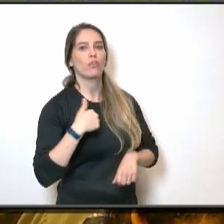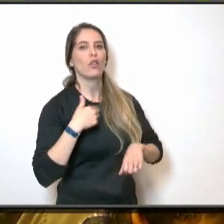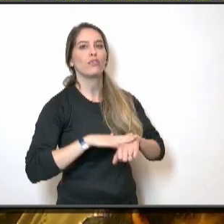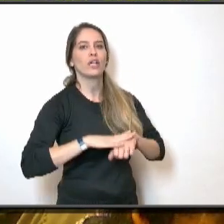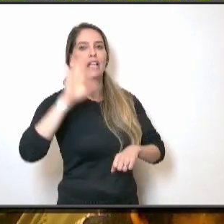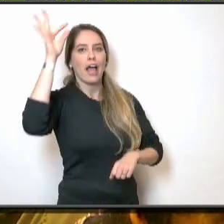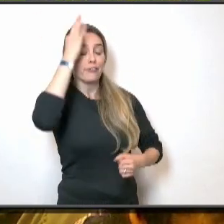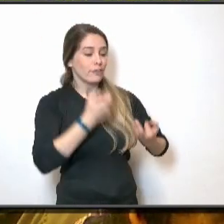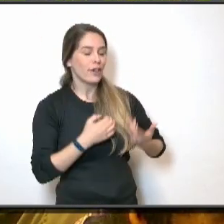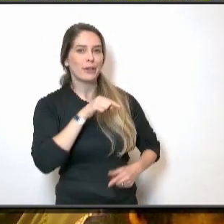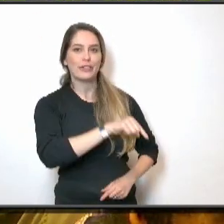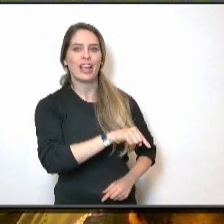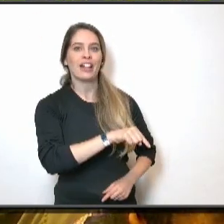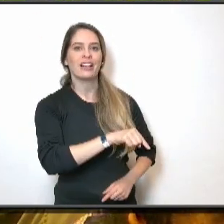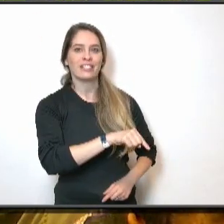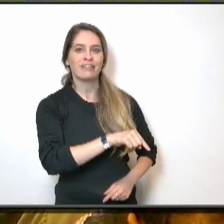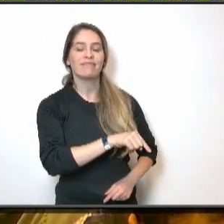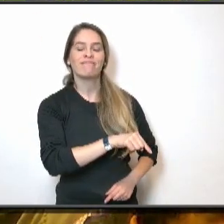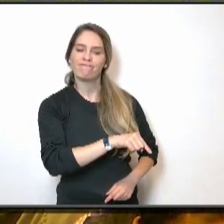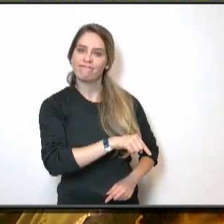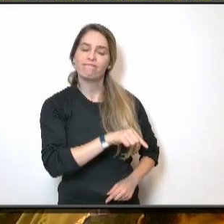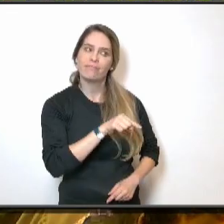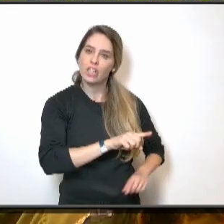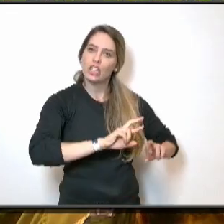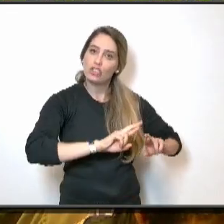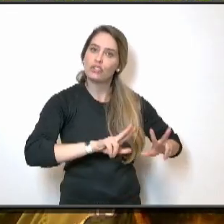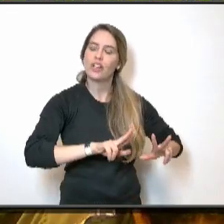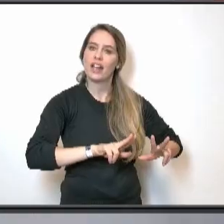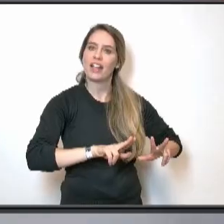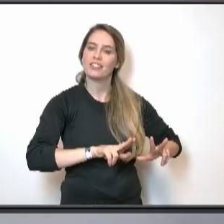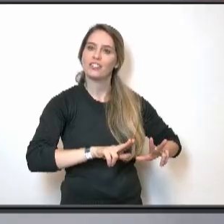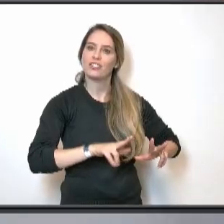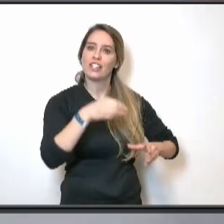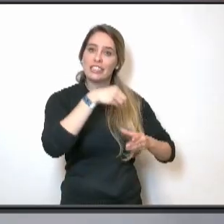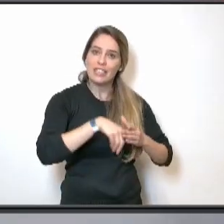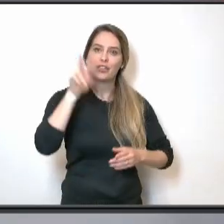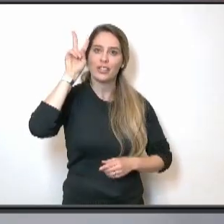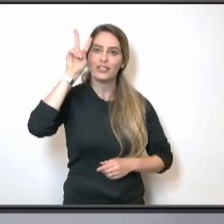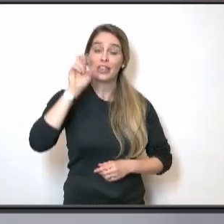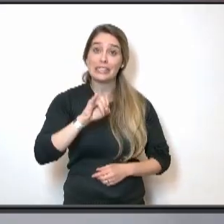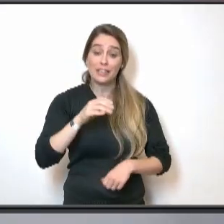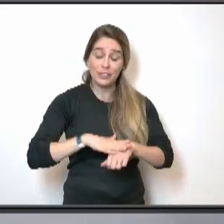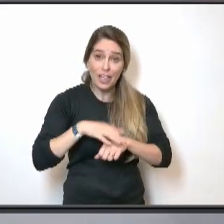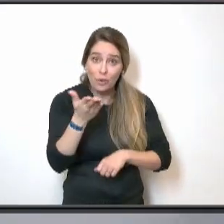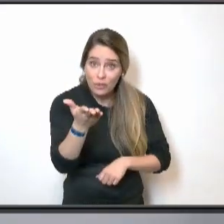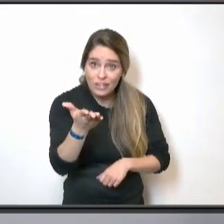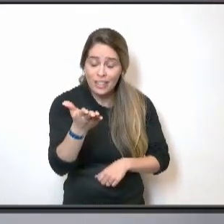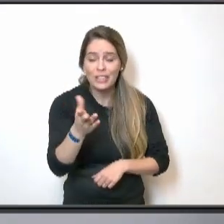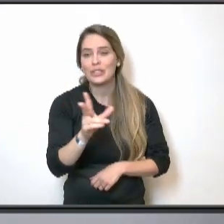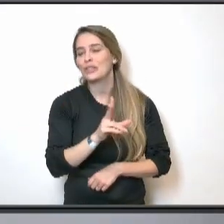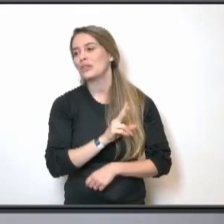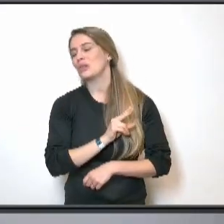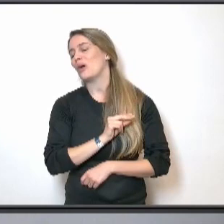E isso faz profunda diferença na sua história, se Ele fizer isso com você, mas na história